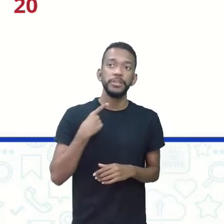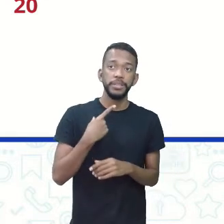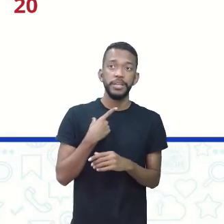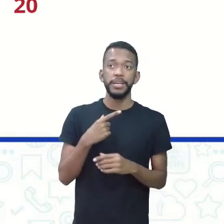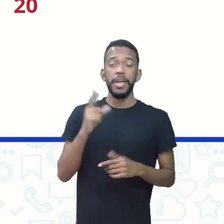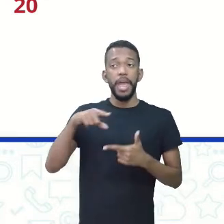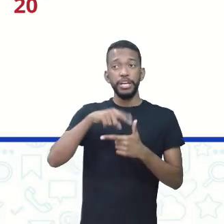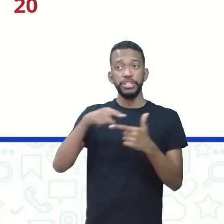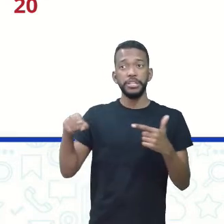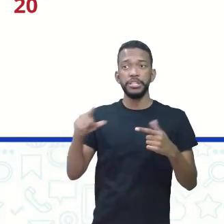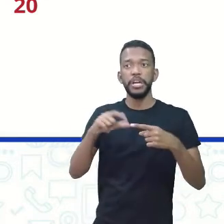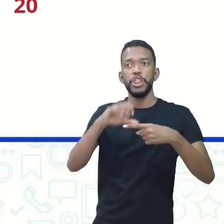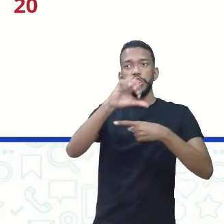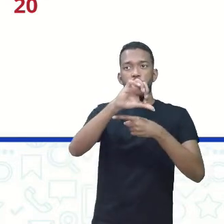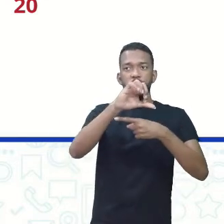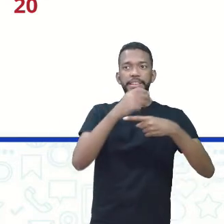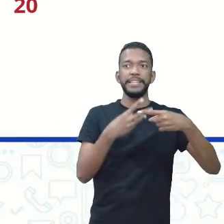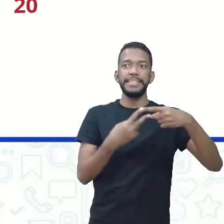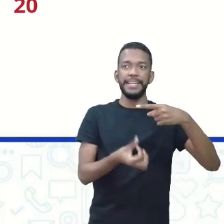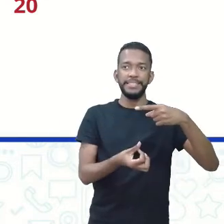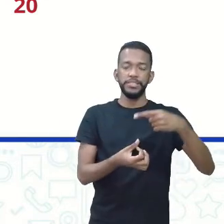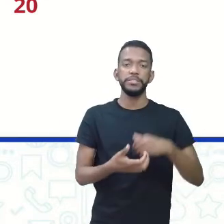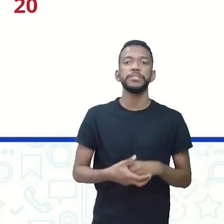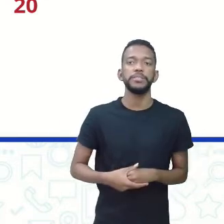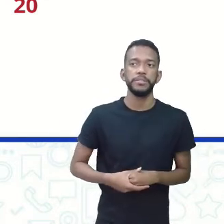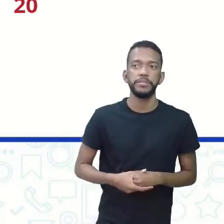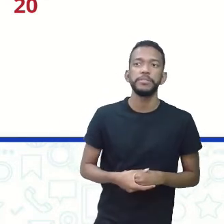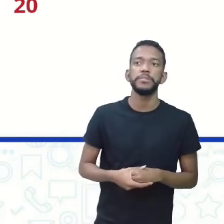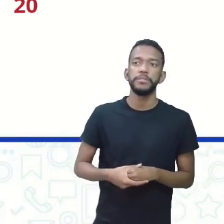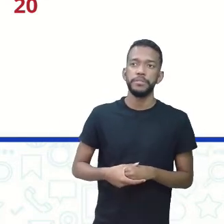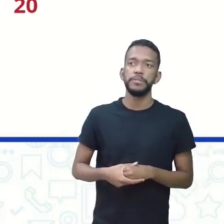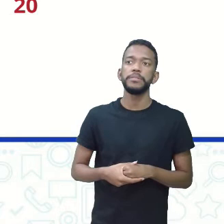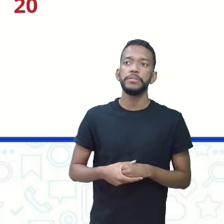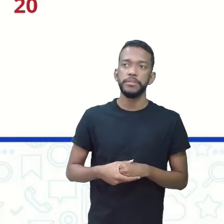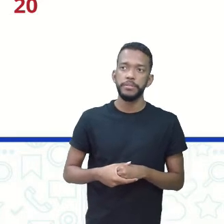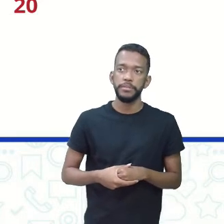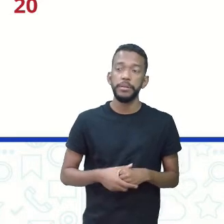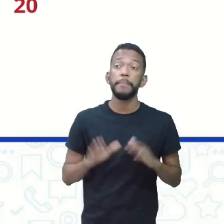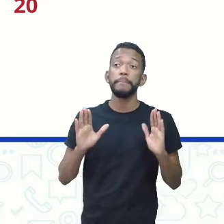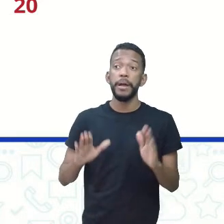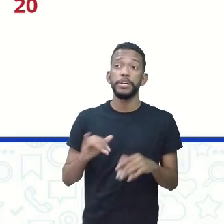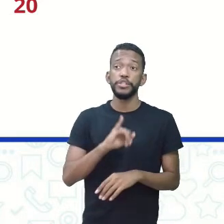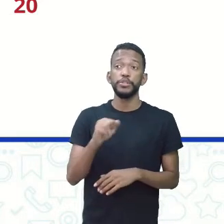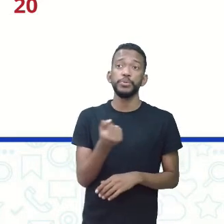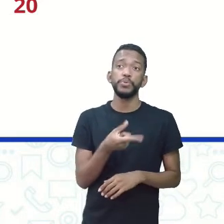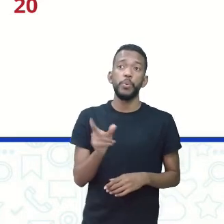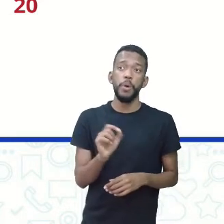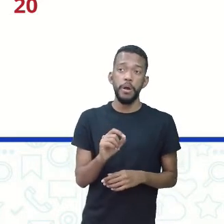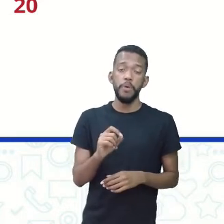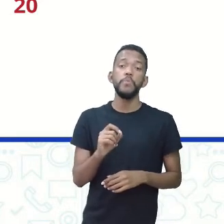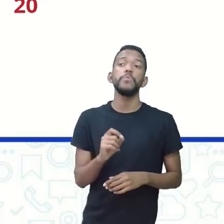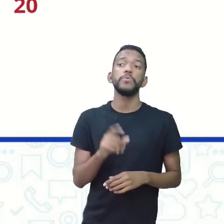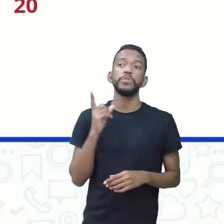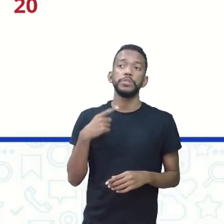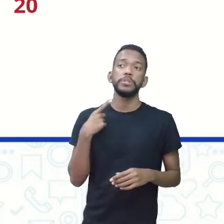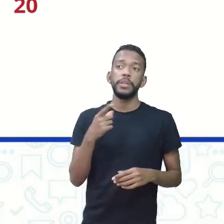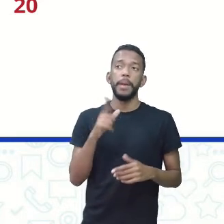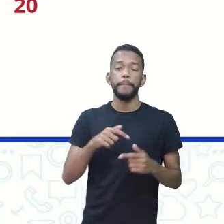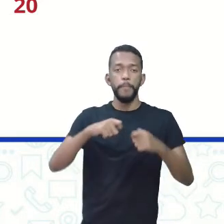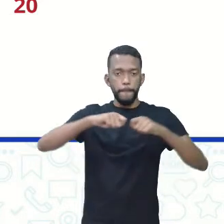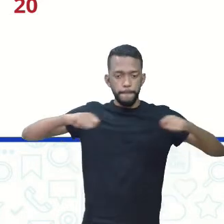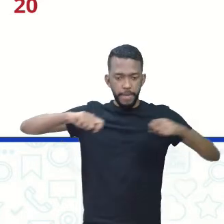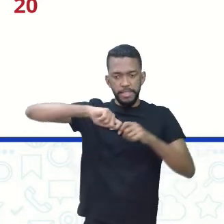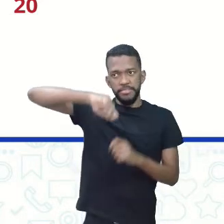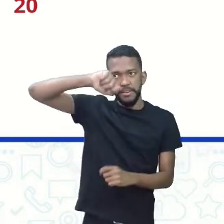de estatística e acertou 9 das 36. Já o João, ele estava fazendo uma prova de medidas